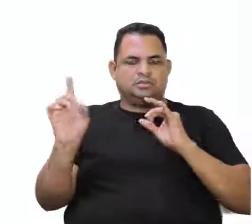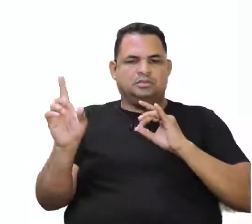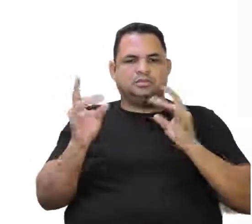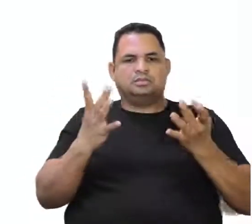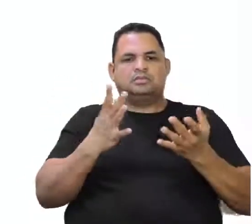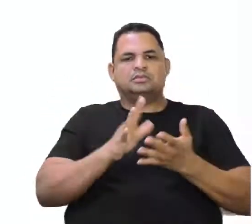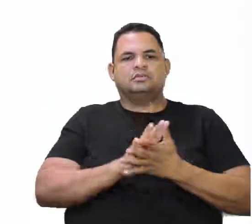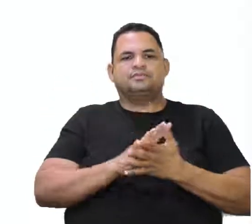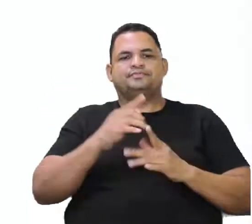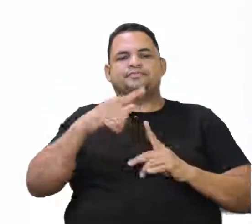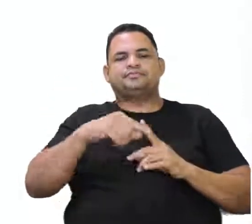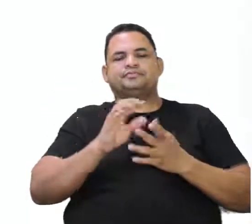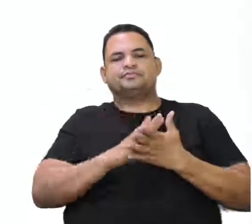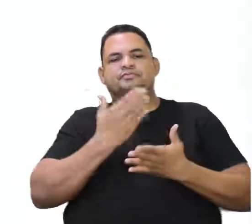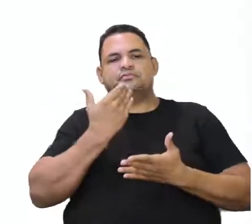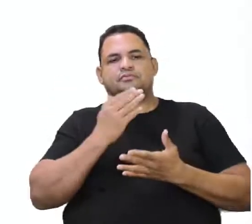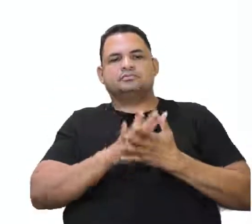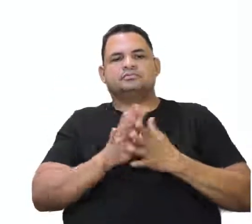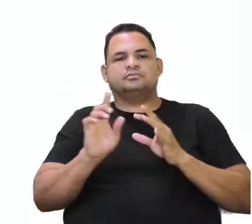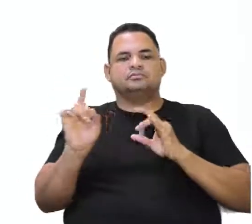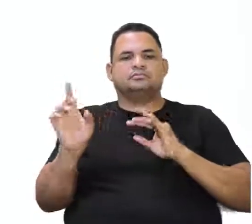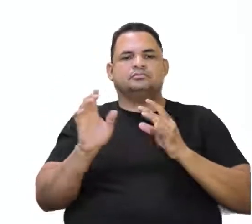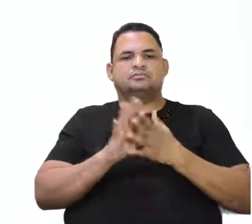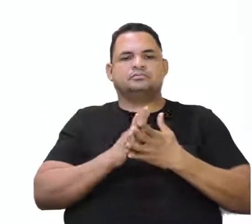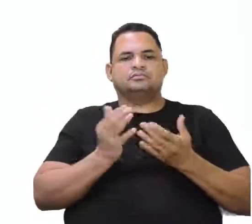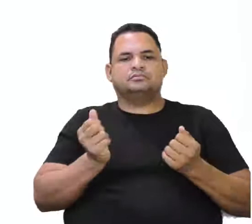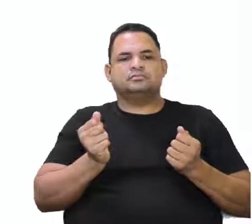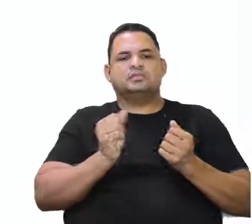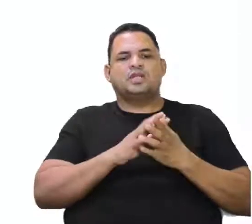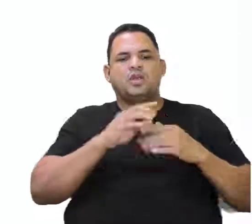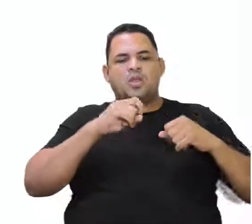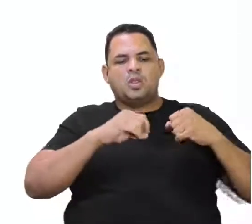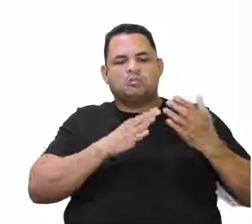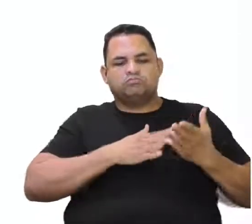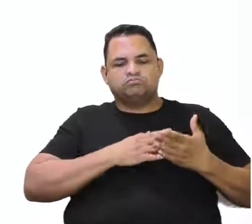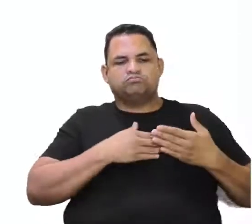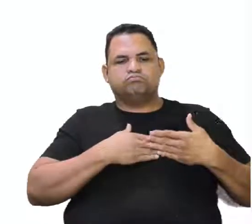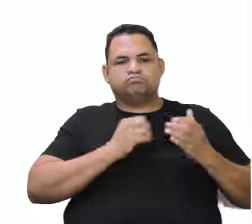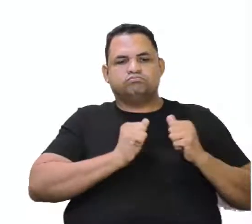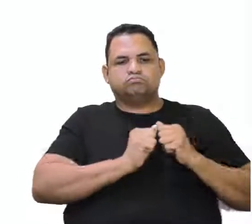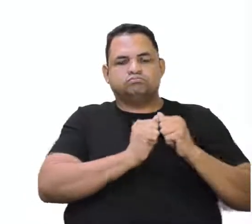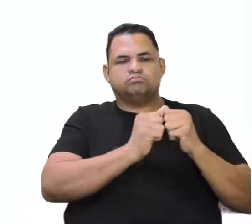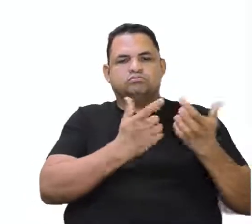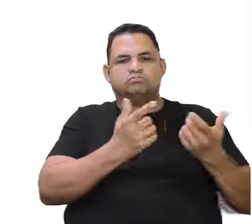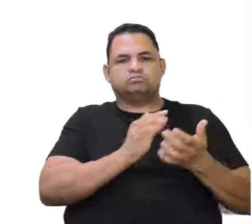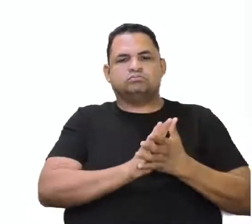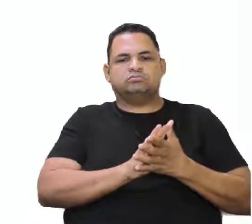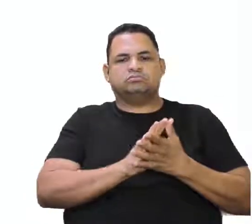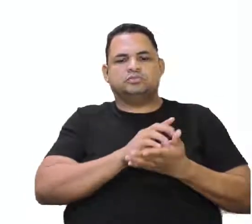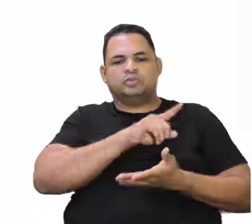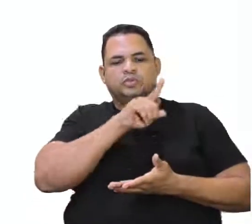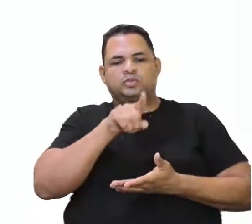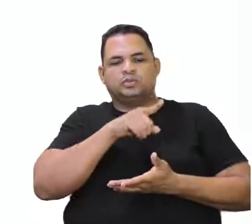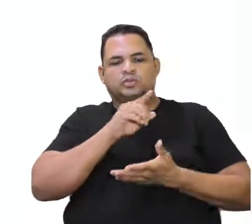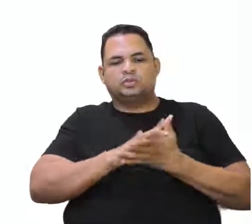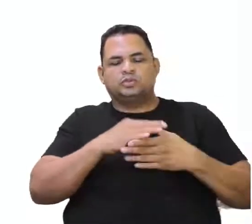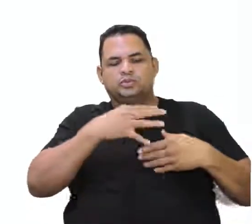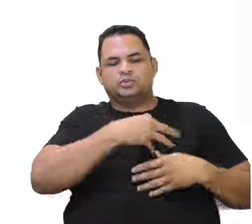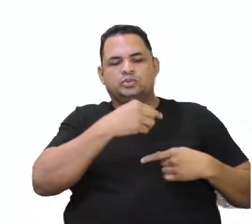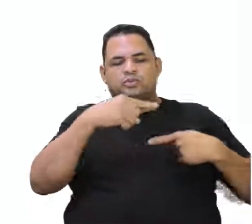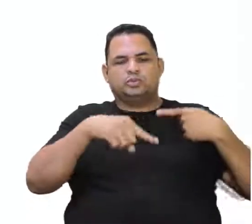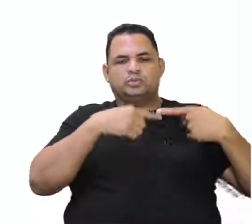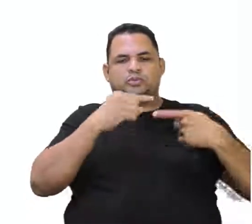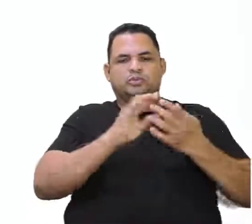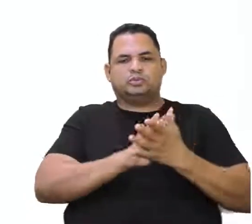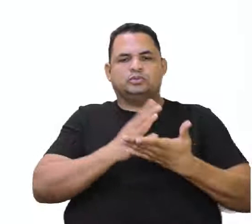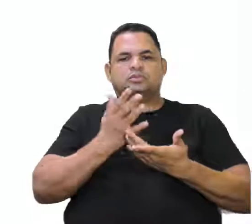uma com um tipo de alimentação, cada um com um parceiro sexual, cada um com um ciclo reprodutivo,